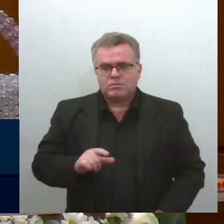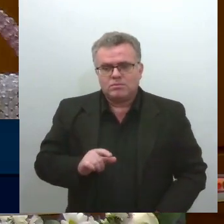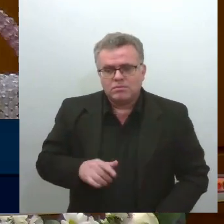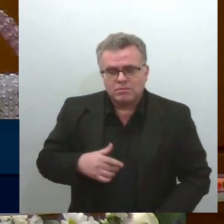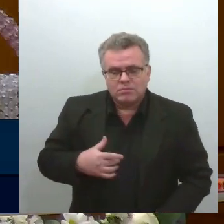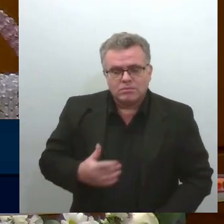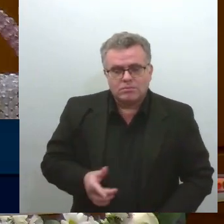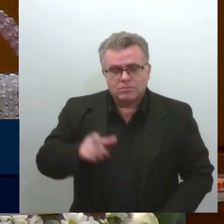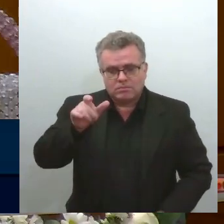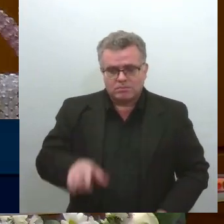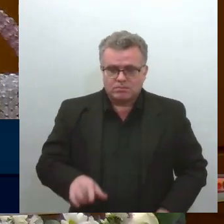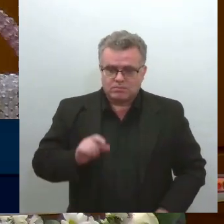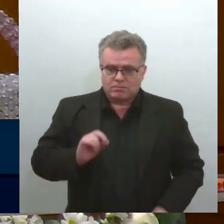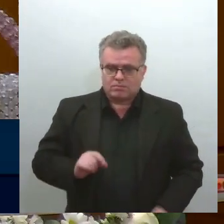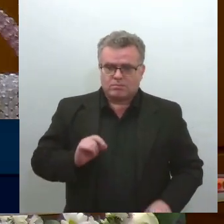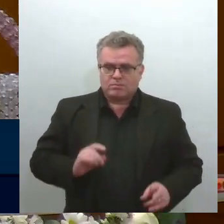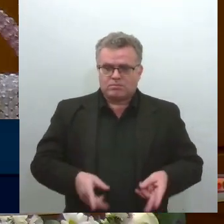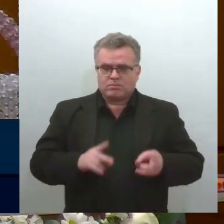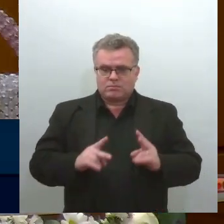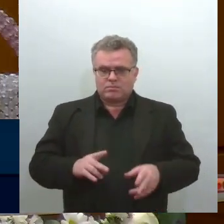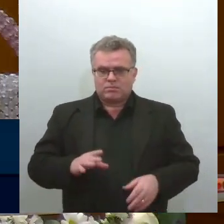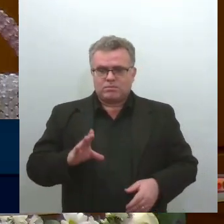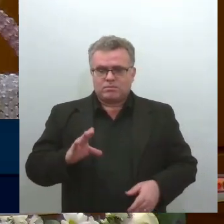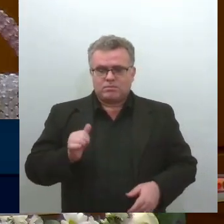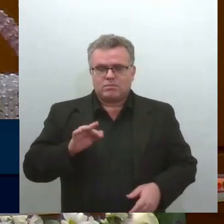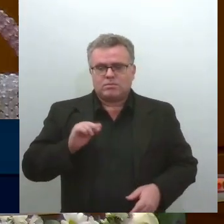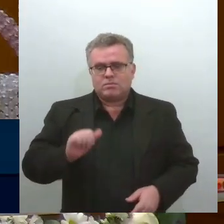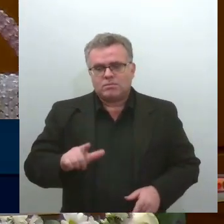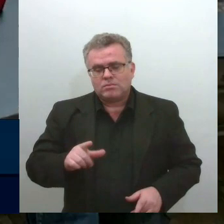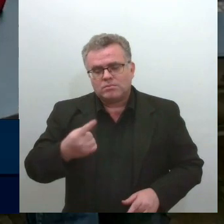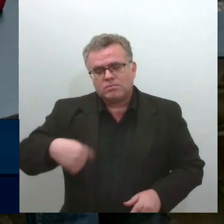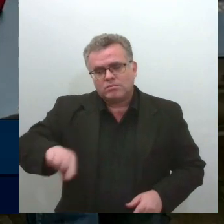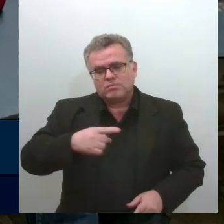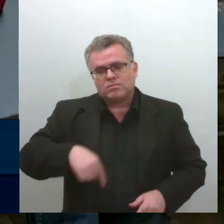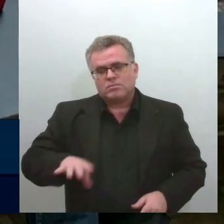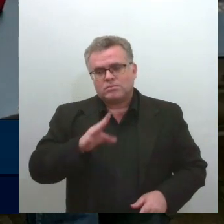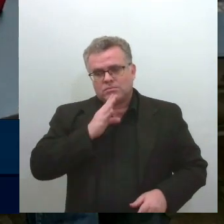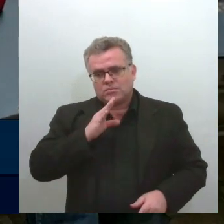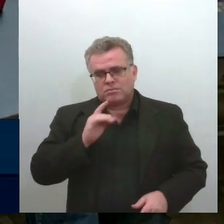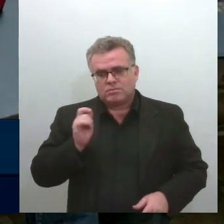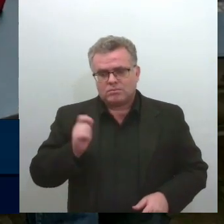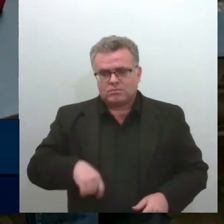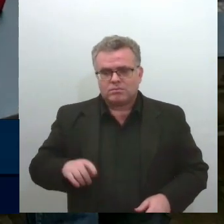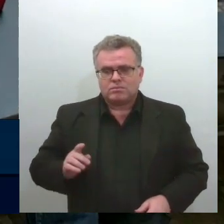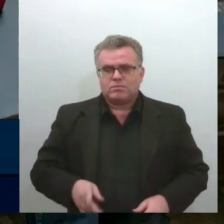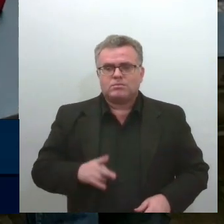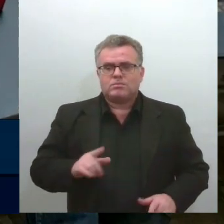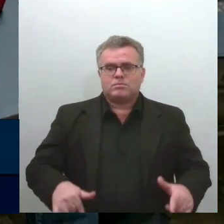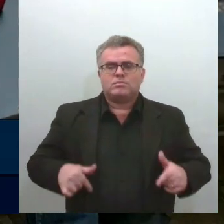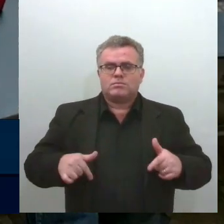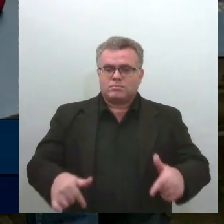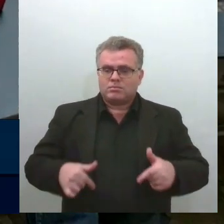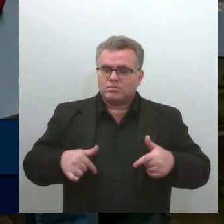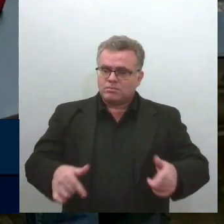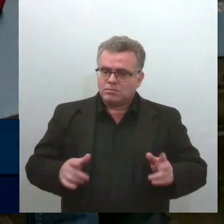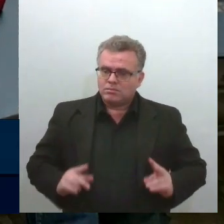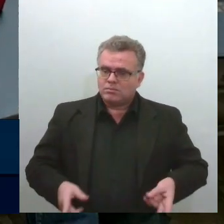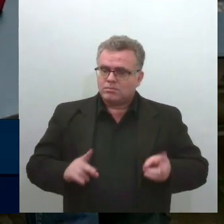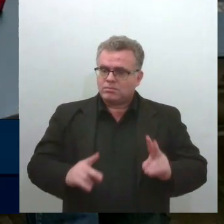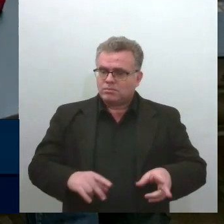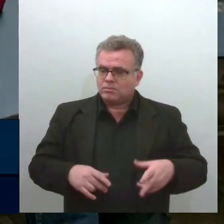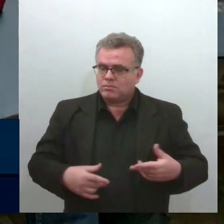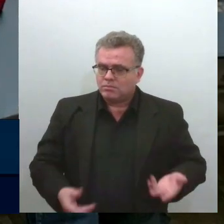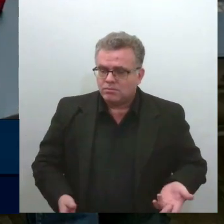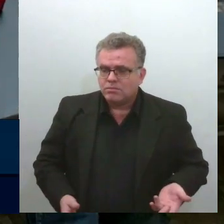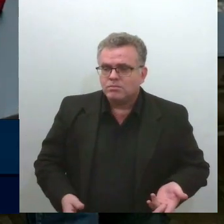Cabral, né, que é da FITERTE, né, que foi um dos únicos que acabou falando da importância da luta